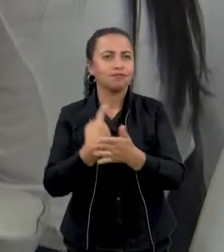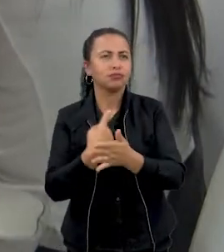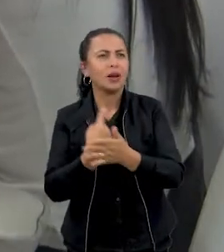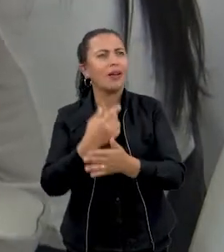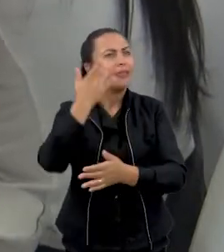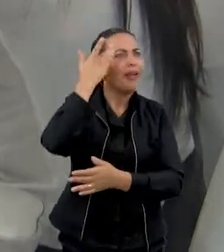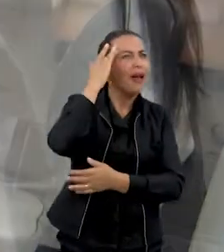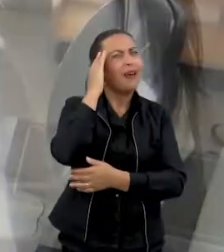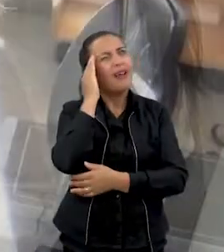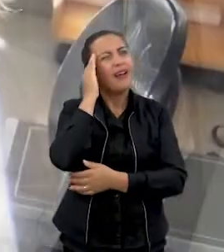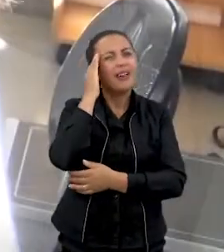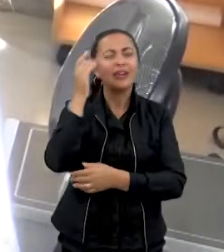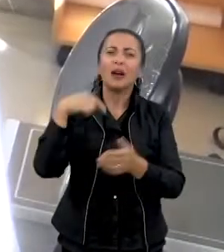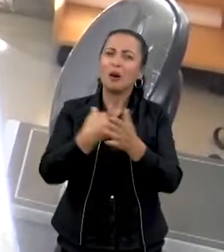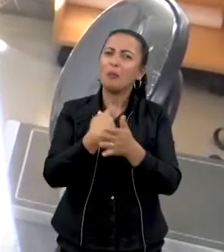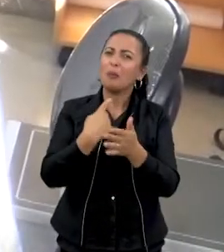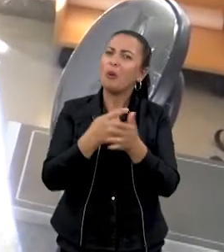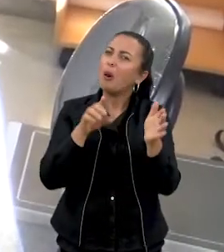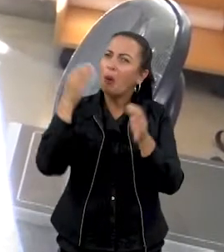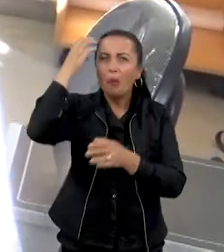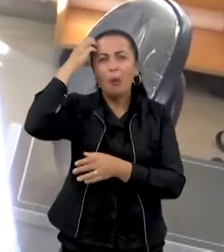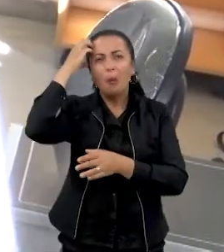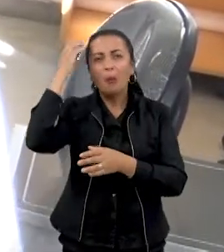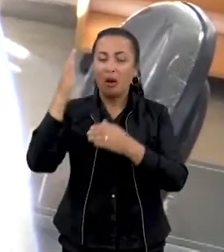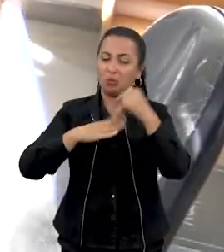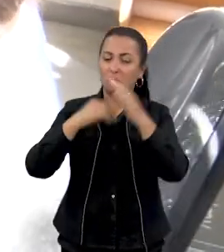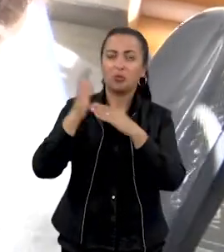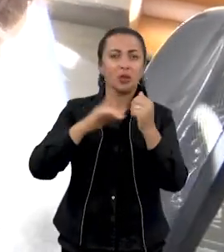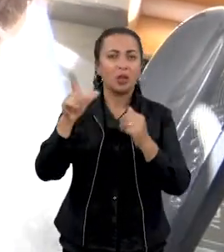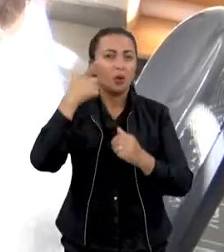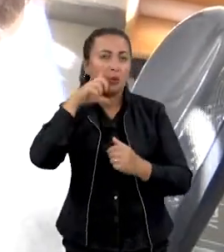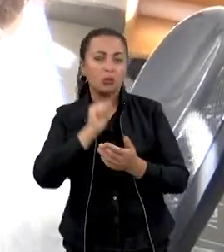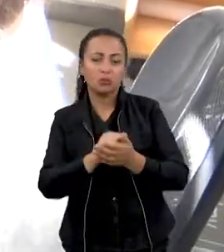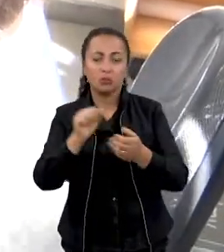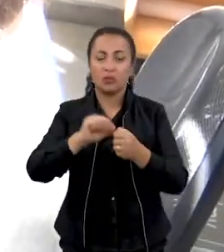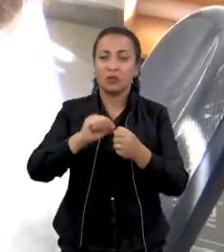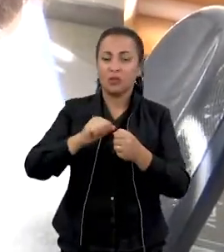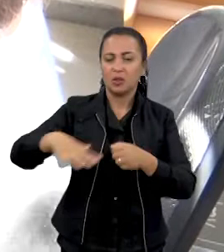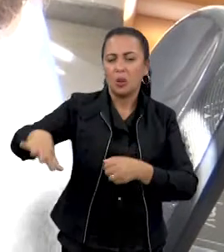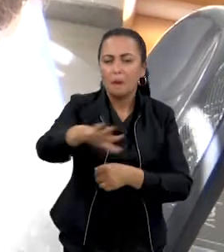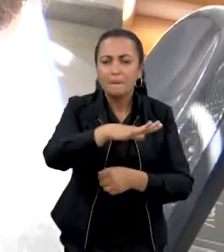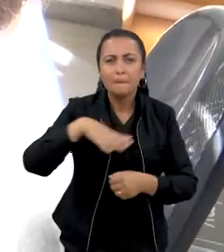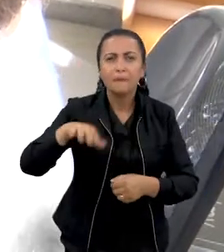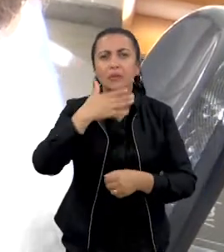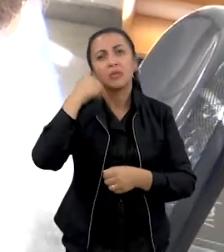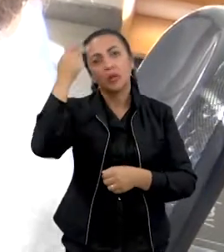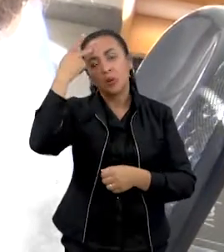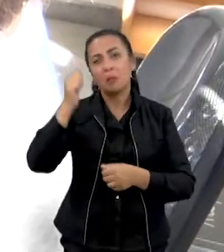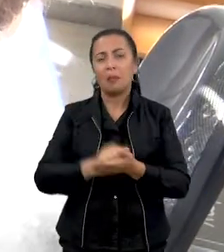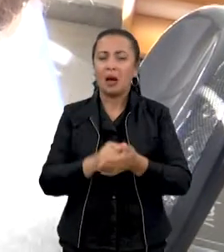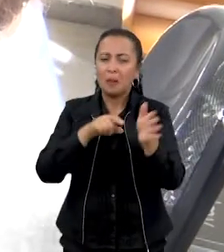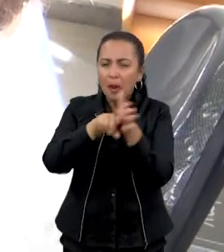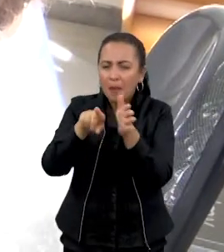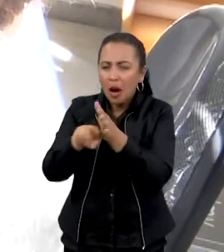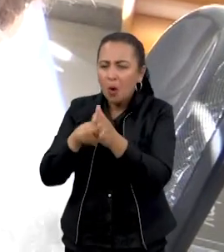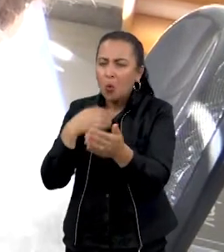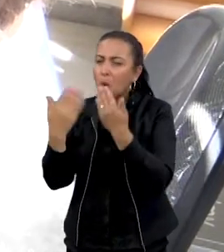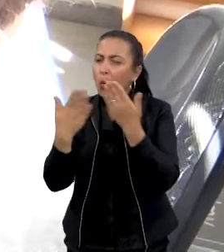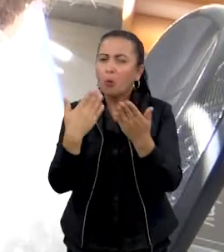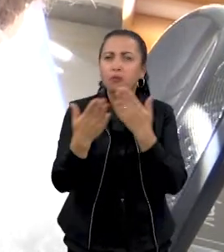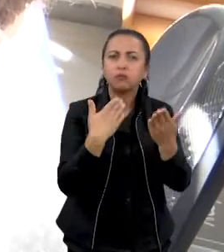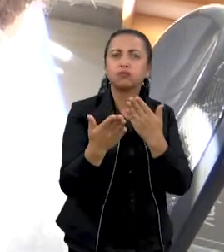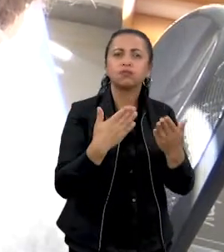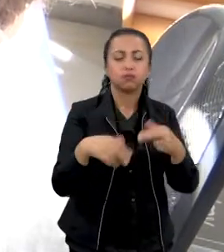me perguntei, será que a culpa é apenas do profissional médico que não consegue criar um ambiente propício para uma anamnese, que é